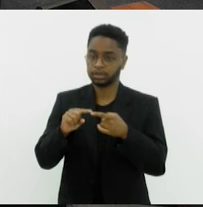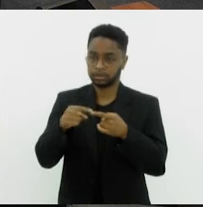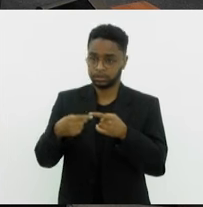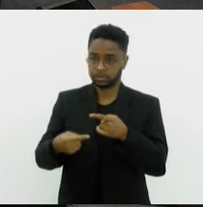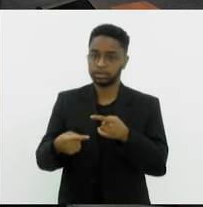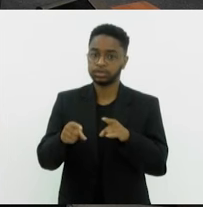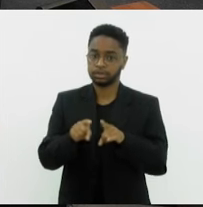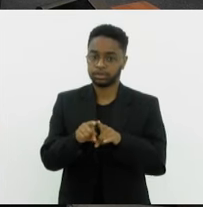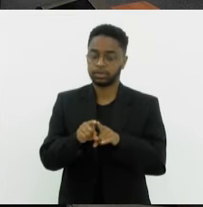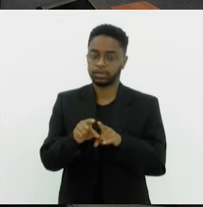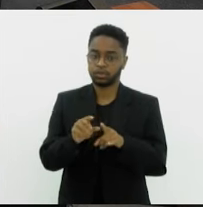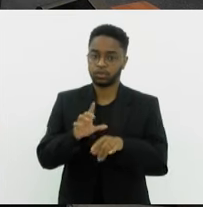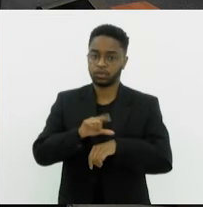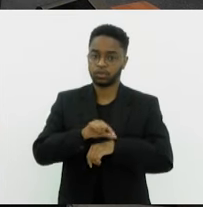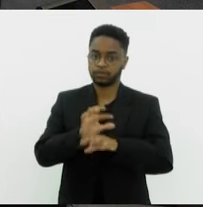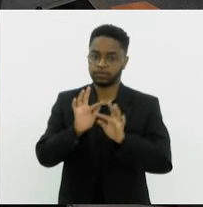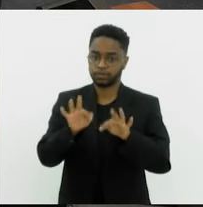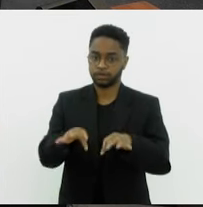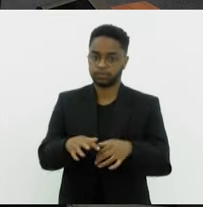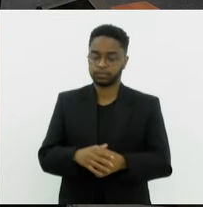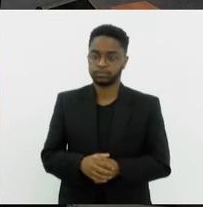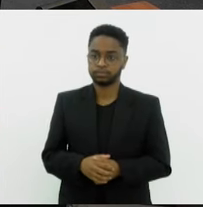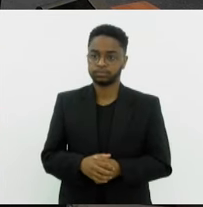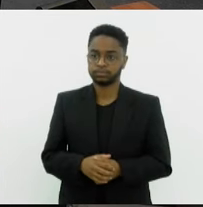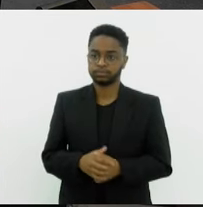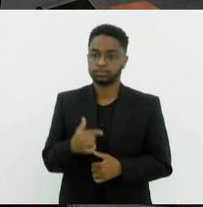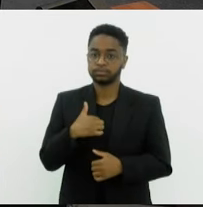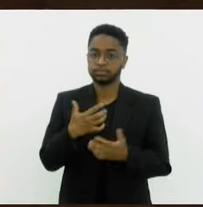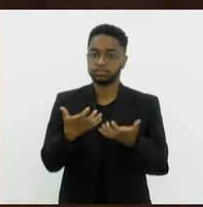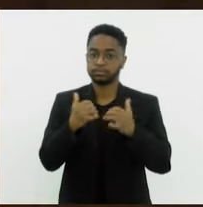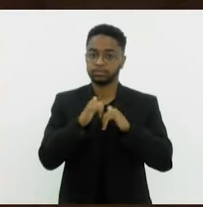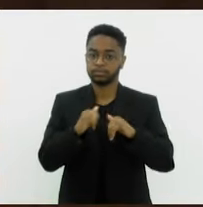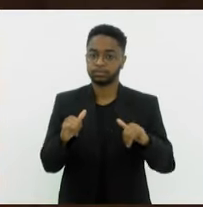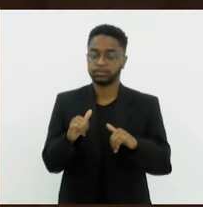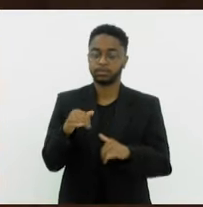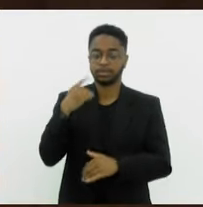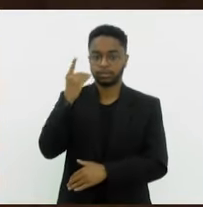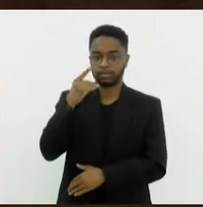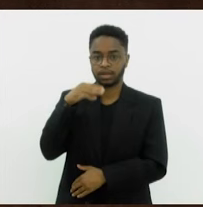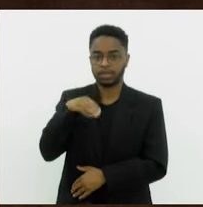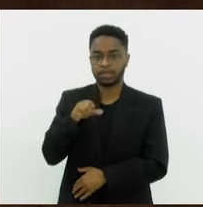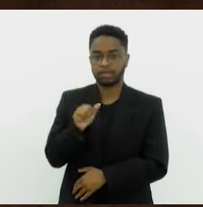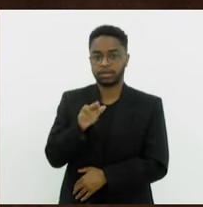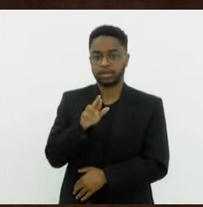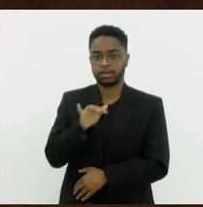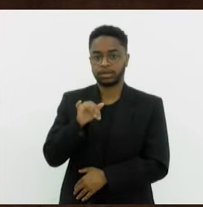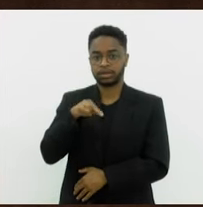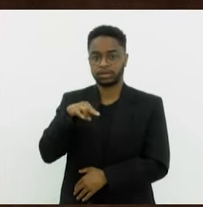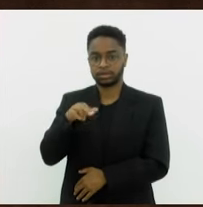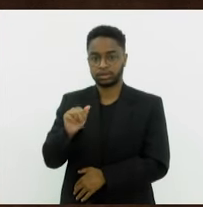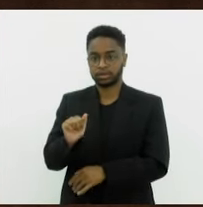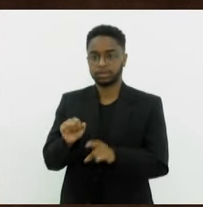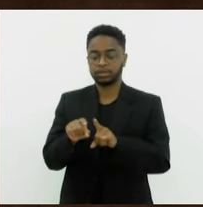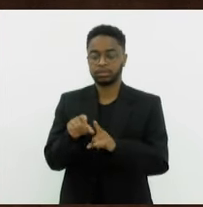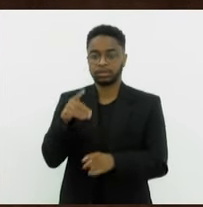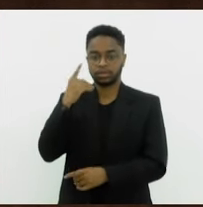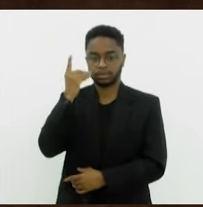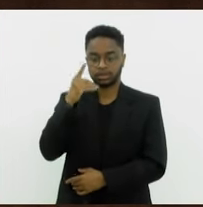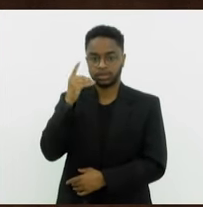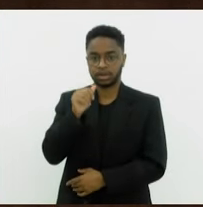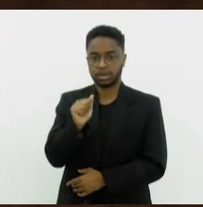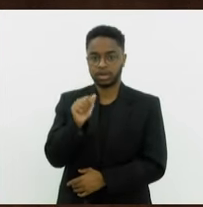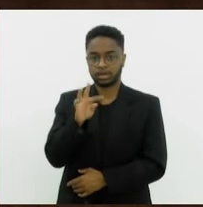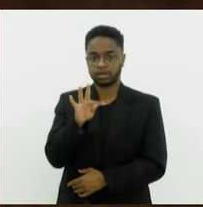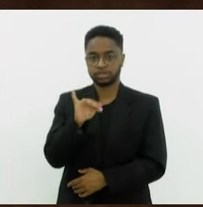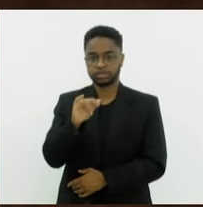também escrito para o expediente final. É só para dizer aos deputadas Marina, do MST, e o deputado